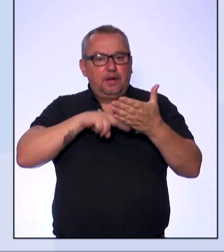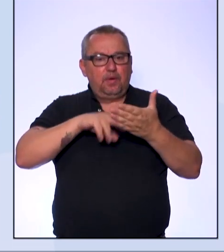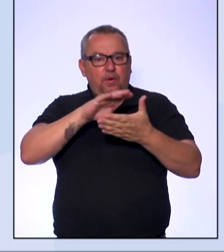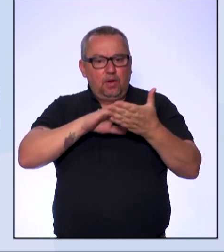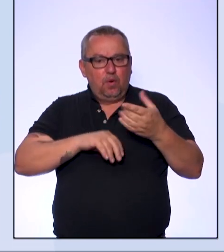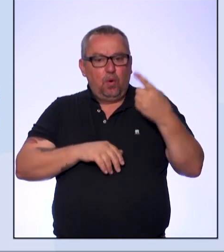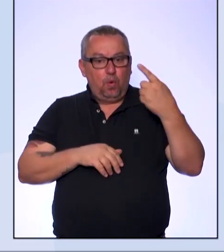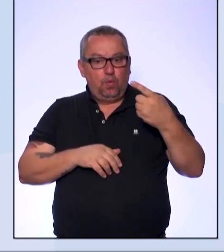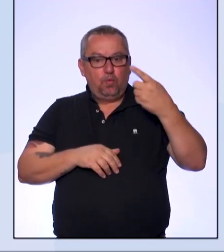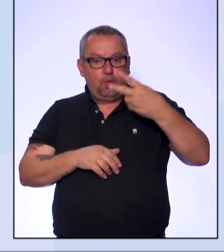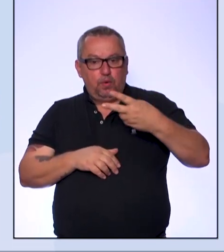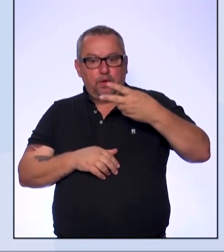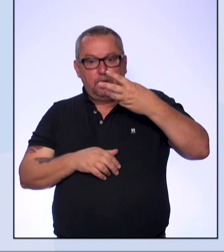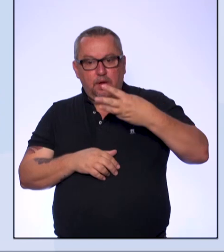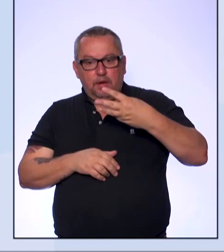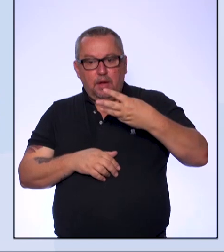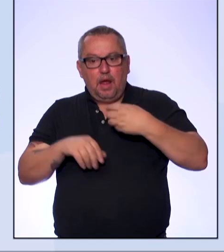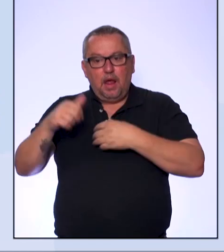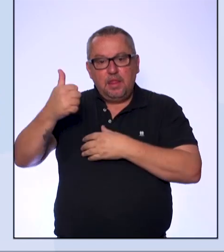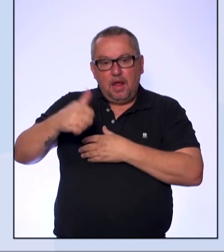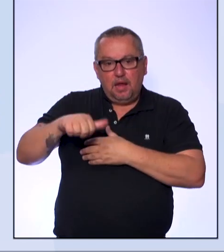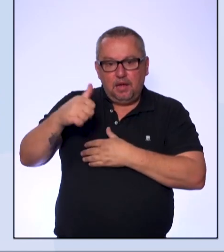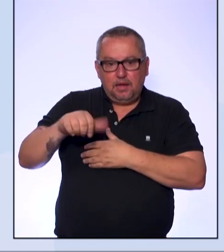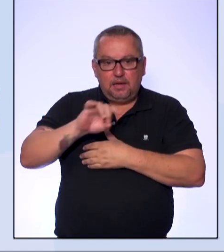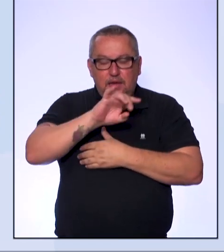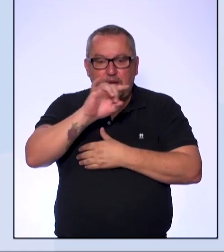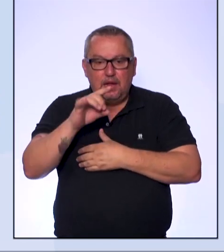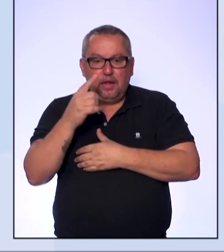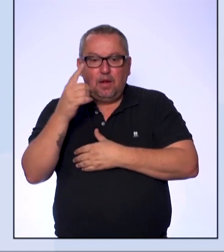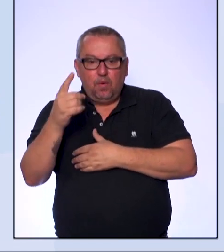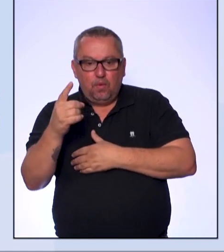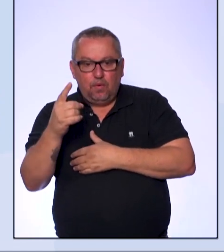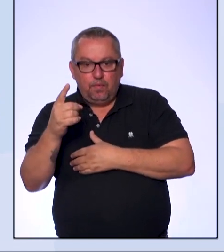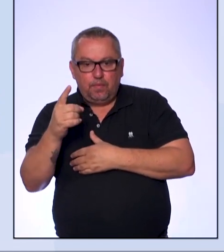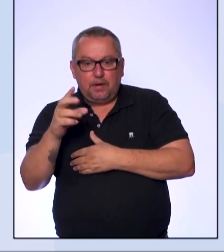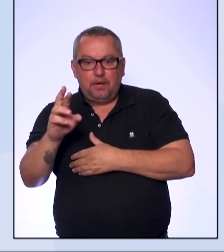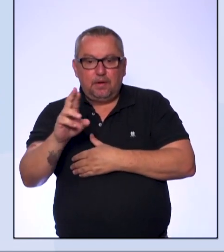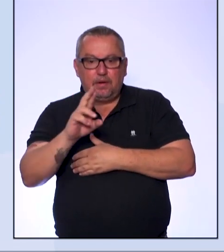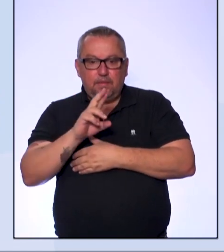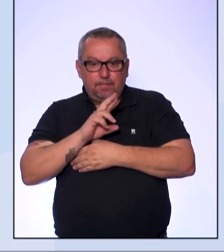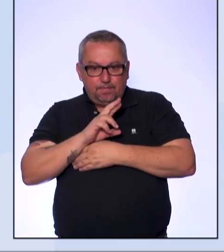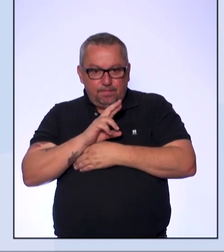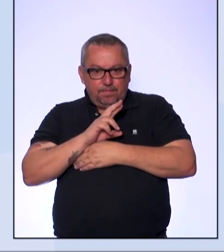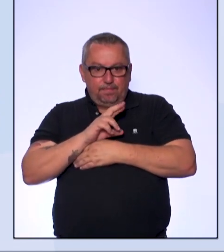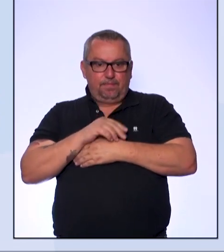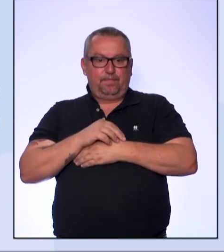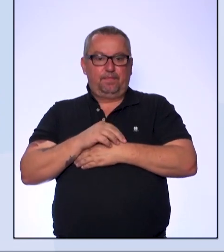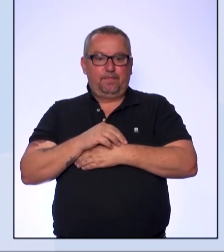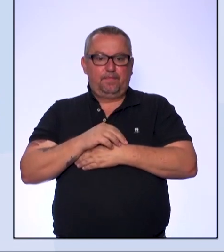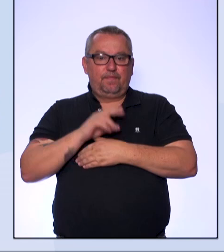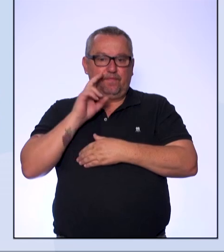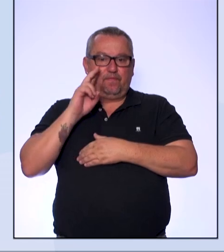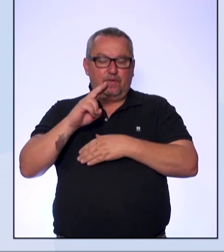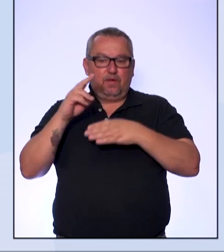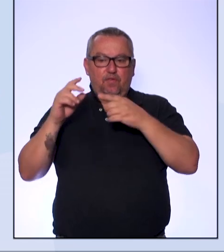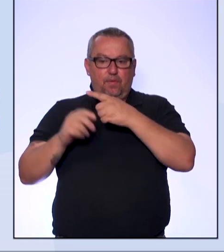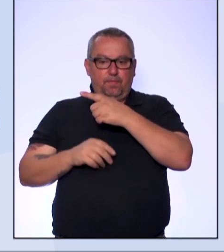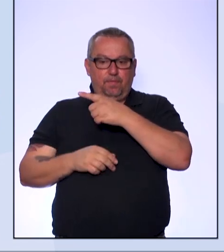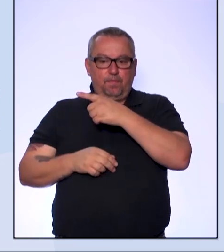leitura dos textos 1, 2 e 3, analise cada um deles para responder às questões propostas a